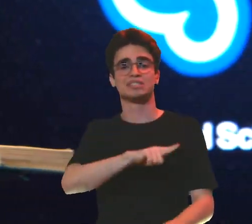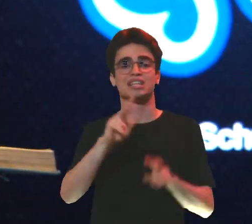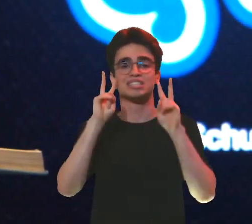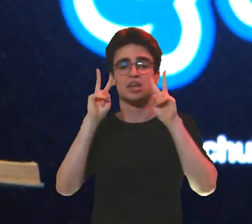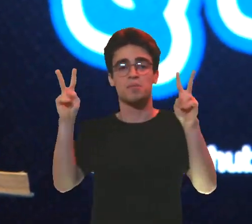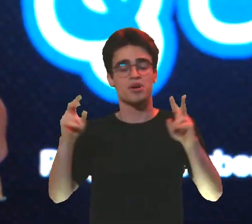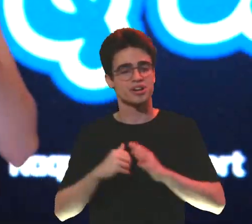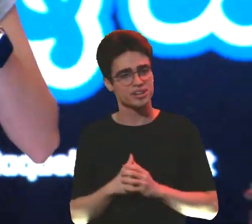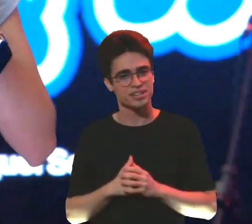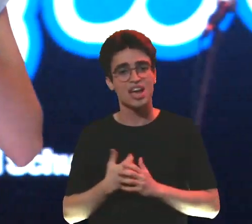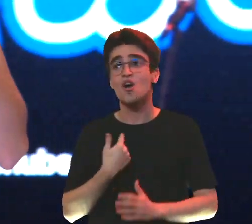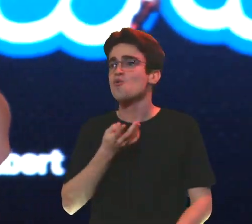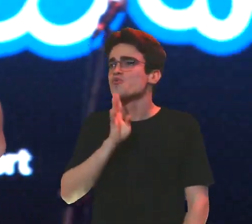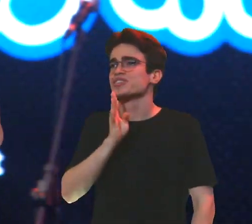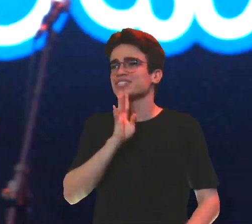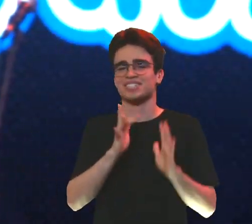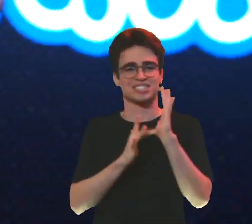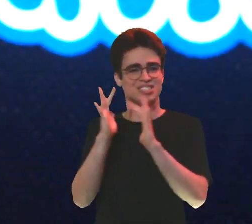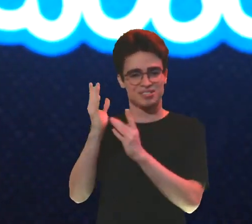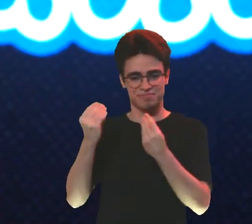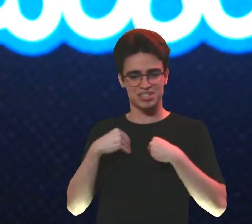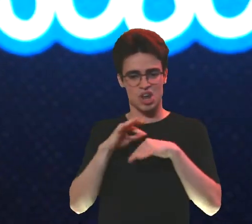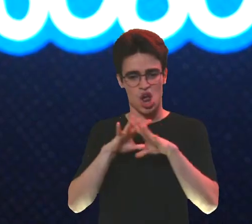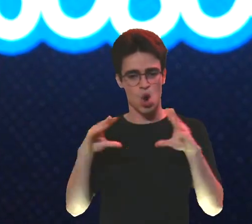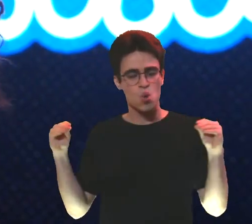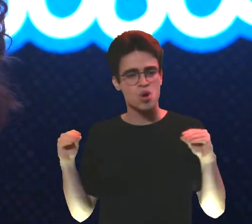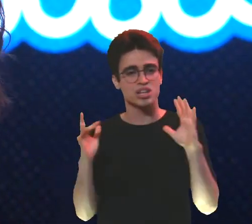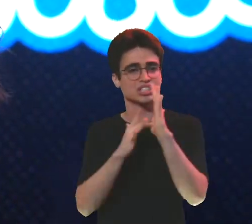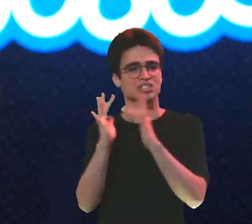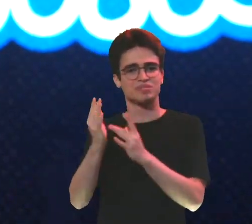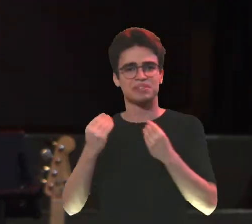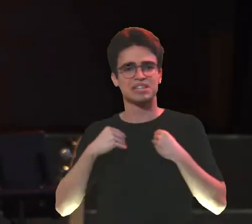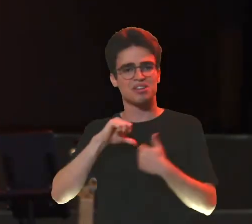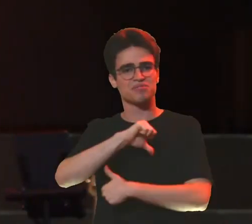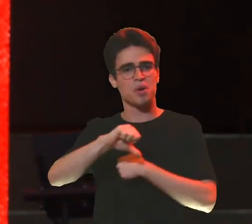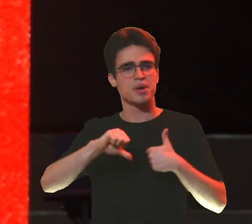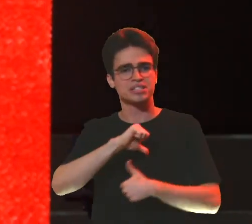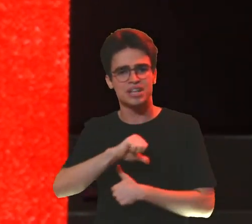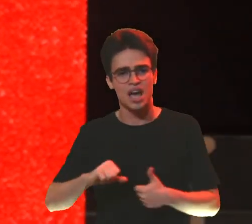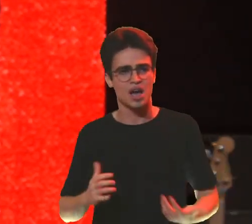testemunhos? Eu conheço Jesus porque Ele me curou, porque Ele me transformou.